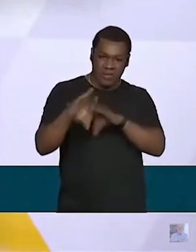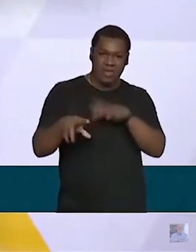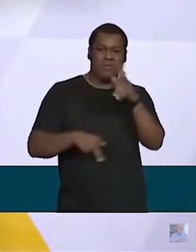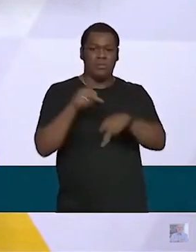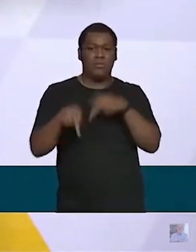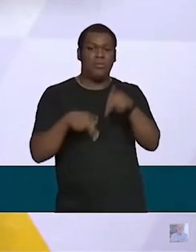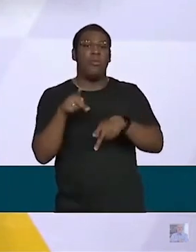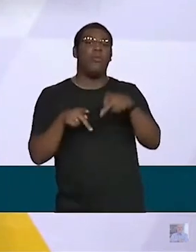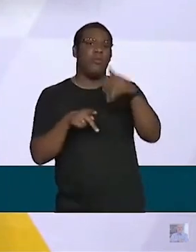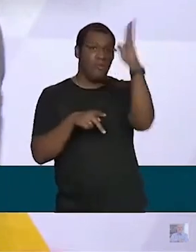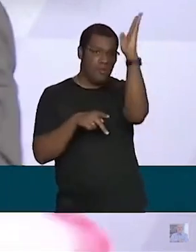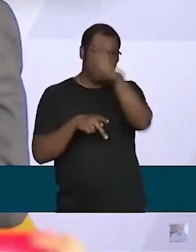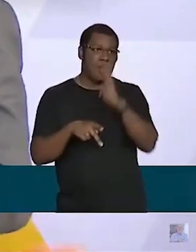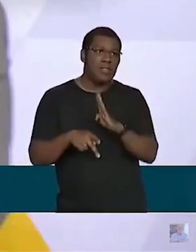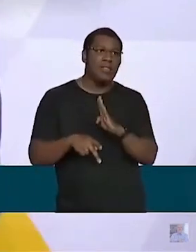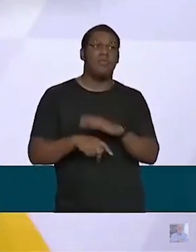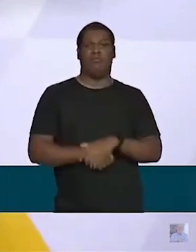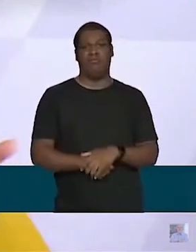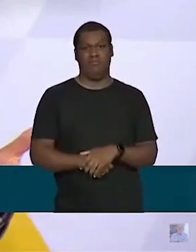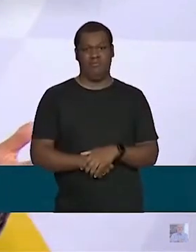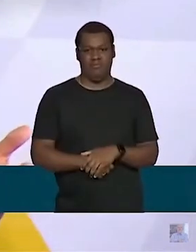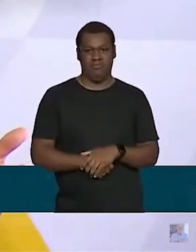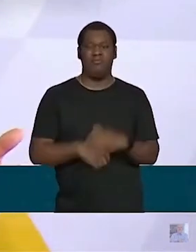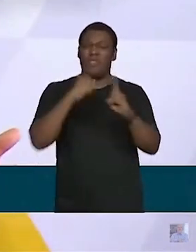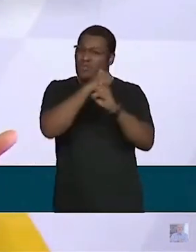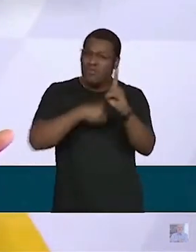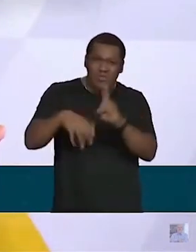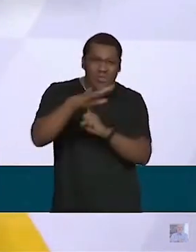problema de educação do governo, é um problema de educação da